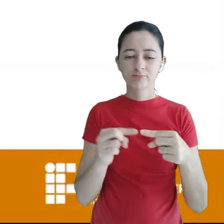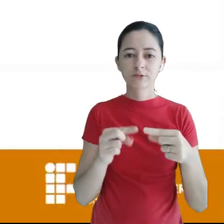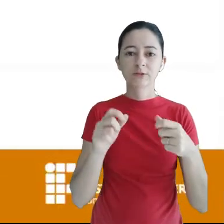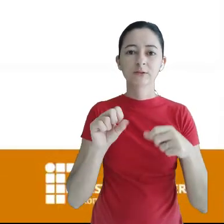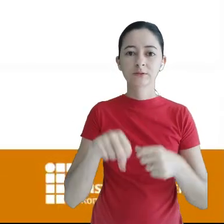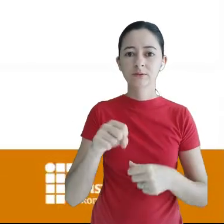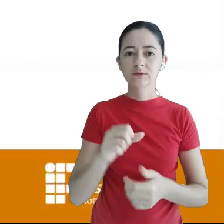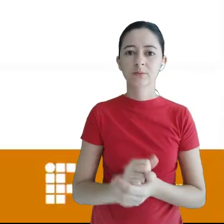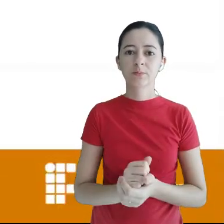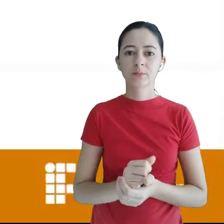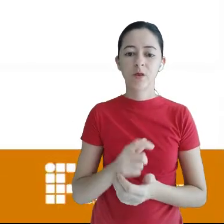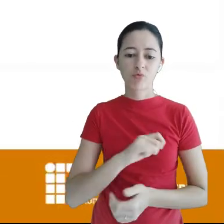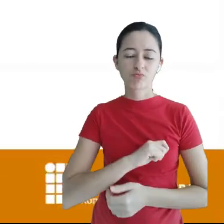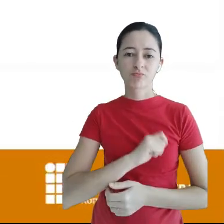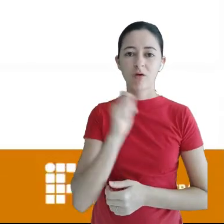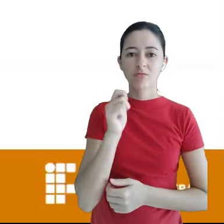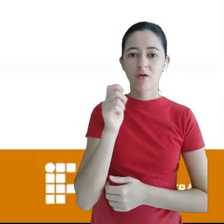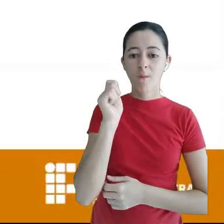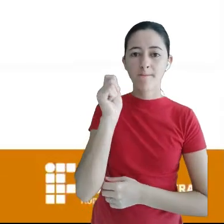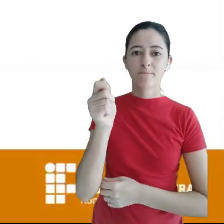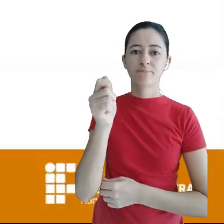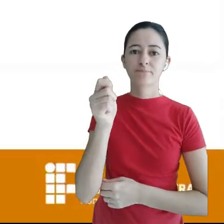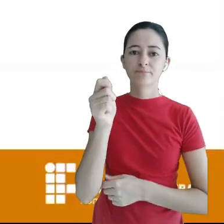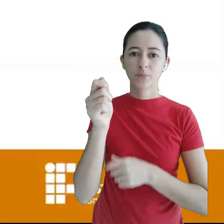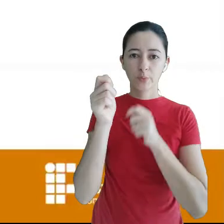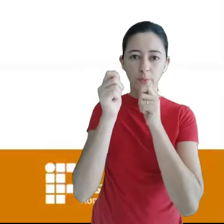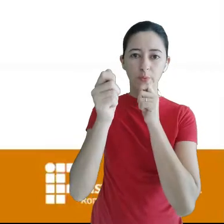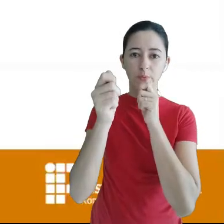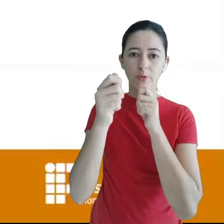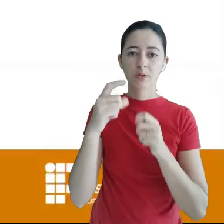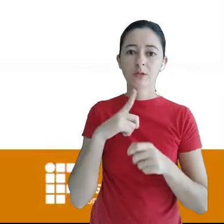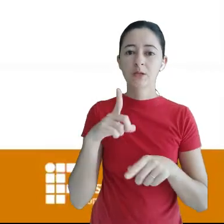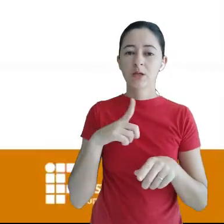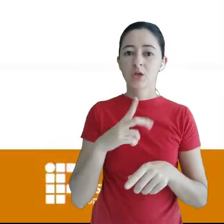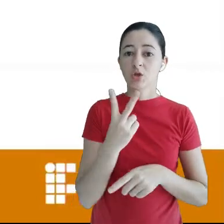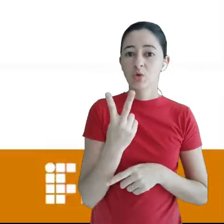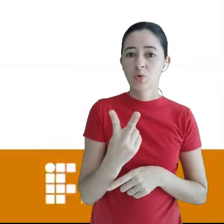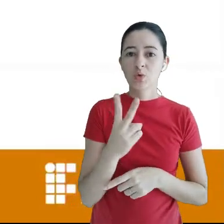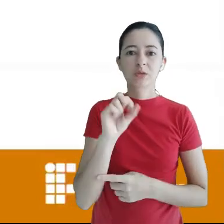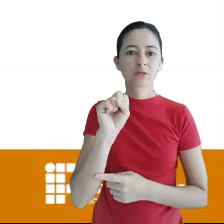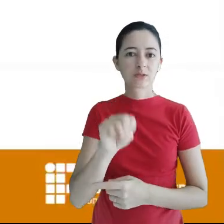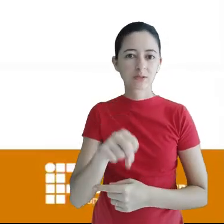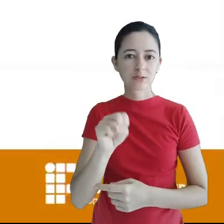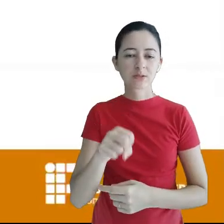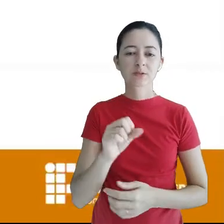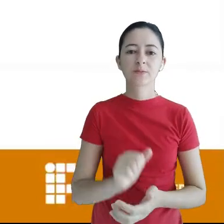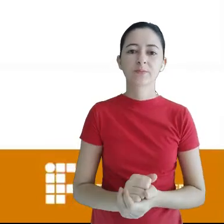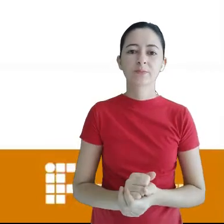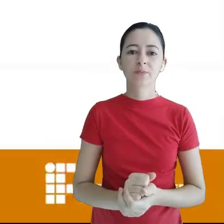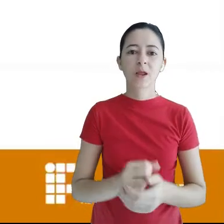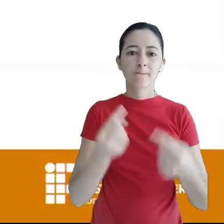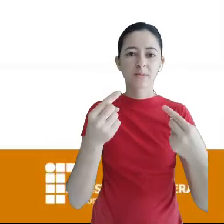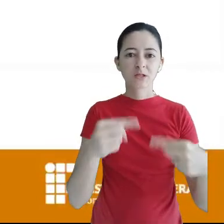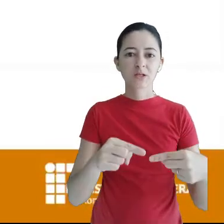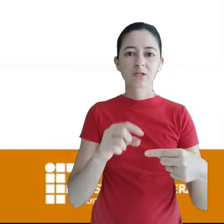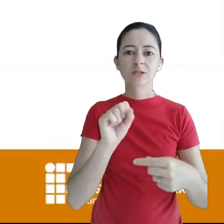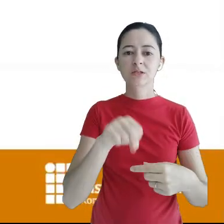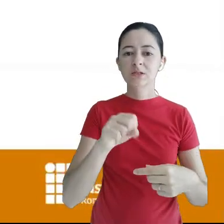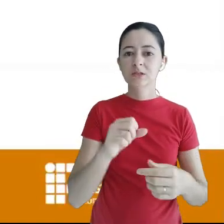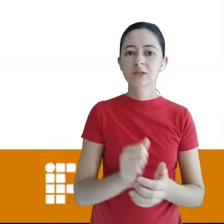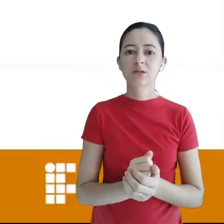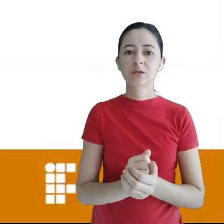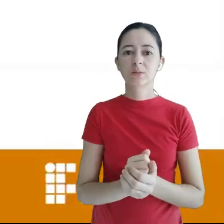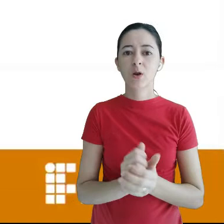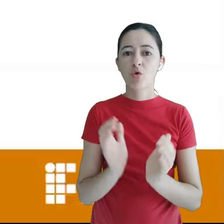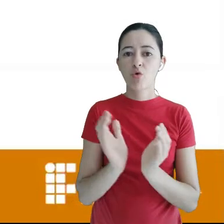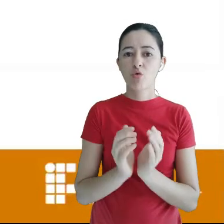cartões, as faltas. Então, olha só. Se partida... Aqui já tem dois sim, ó. Sim, hein? Partida... A partida deu sim pra